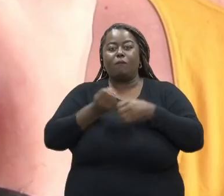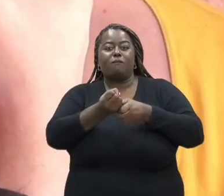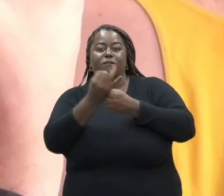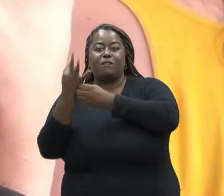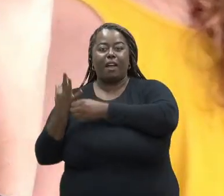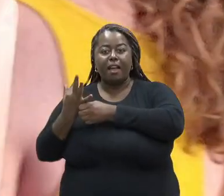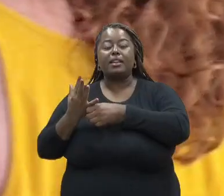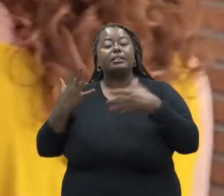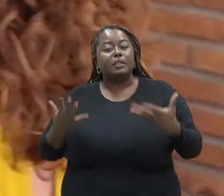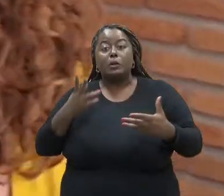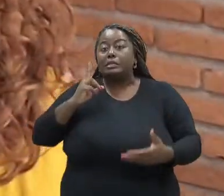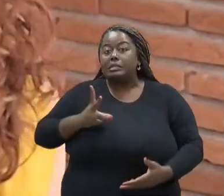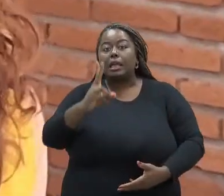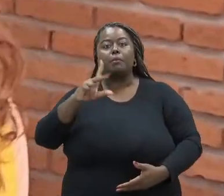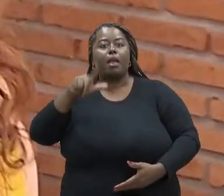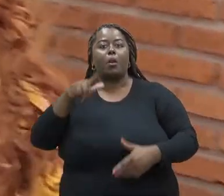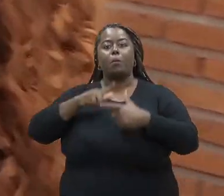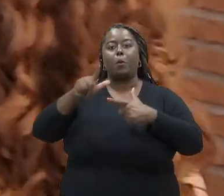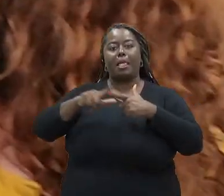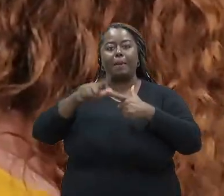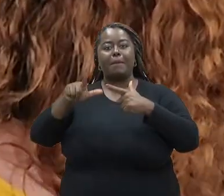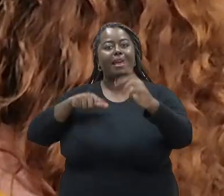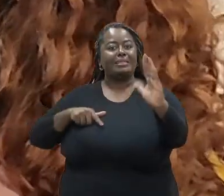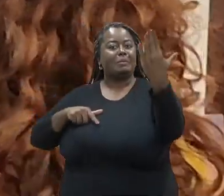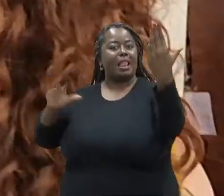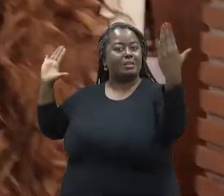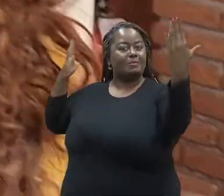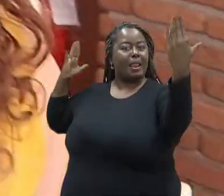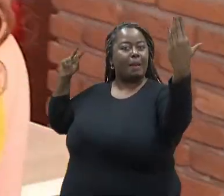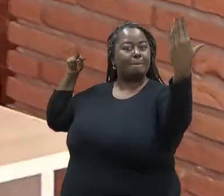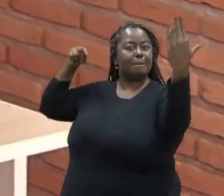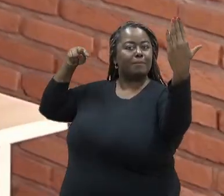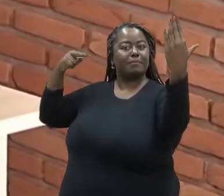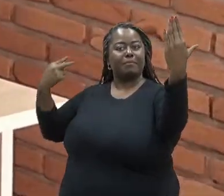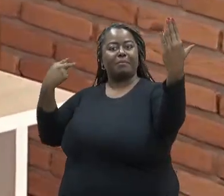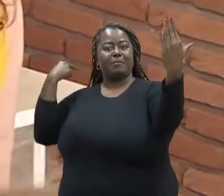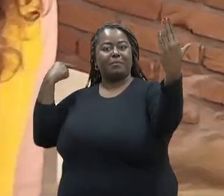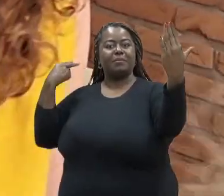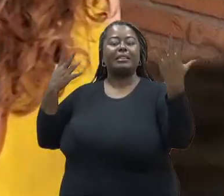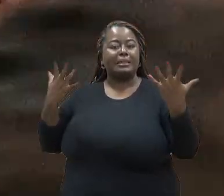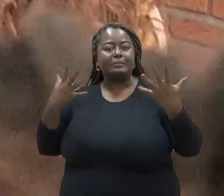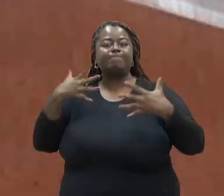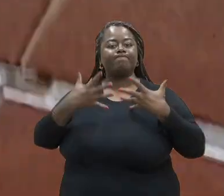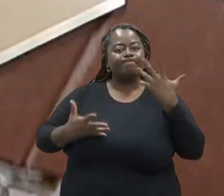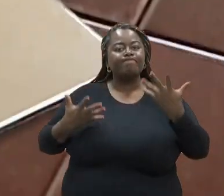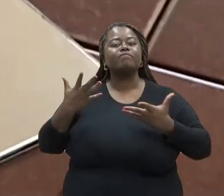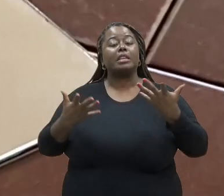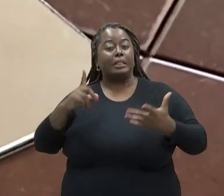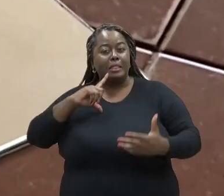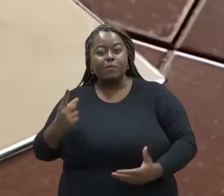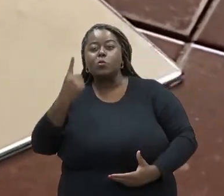cenas. Então, sempre era um problema ali o reflexo. E a gente teve que lidar muito com isso. Teve uma cena específica que a